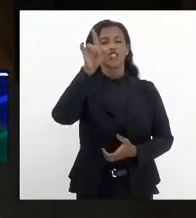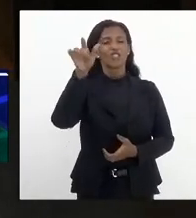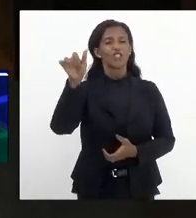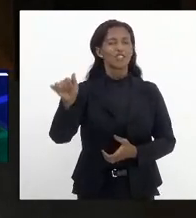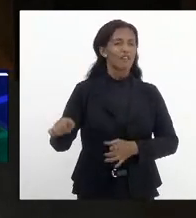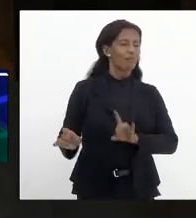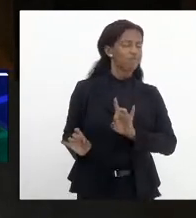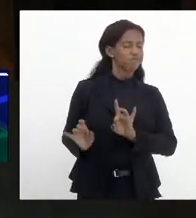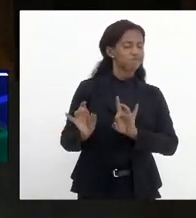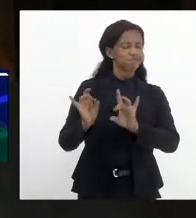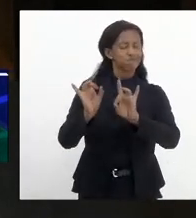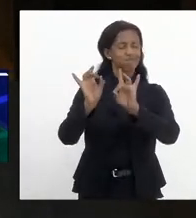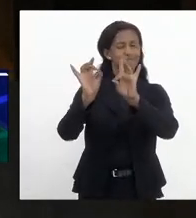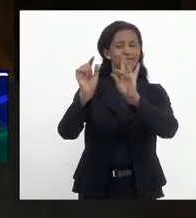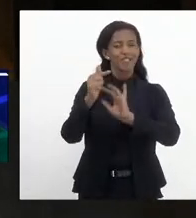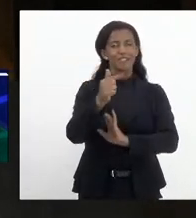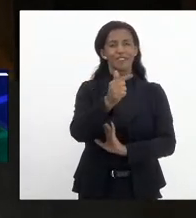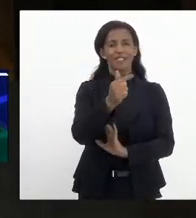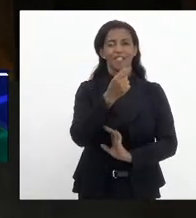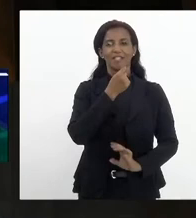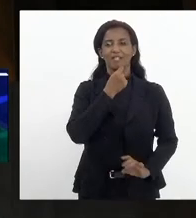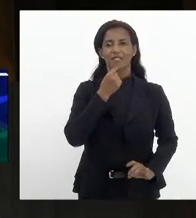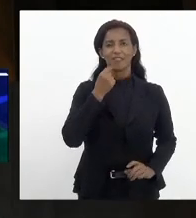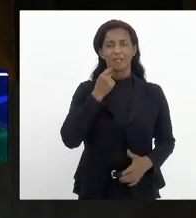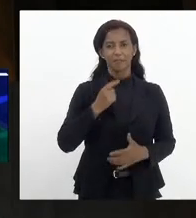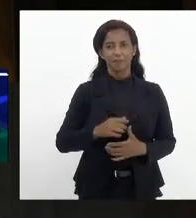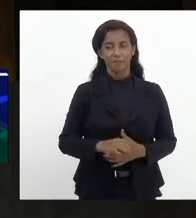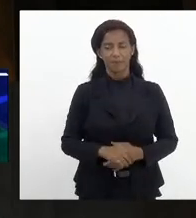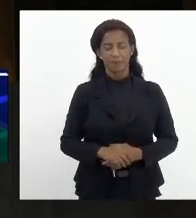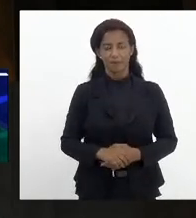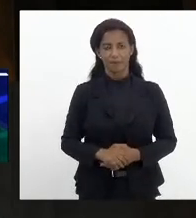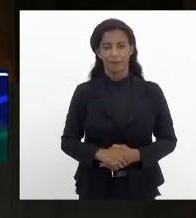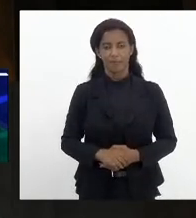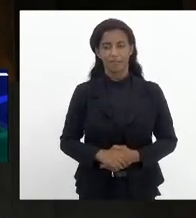foi o 7 de setembro.